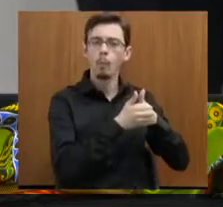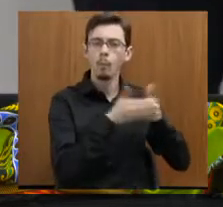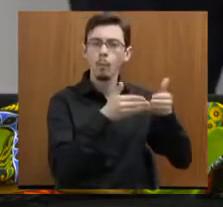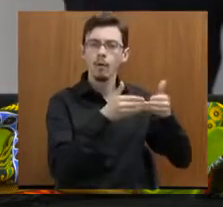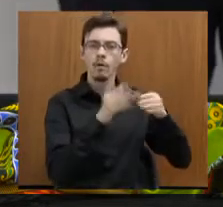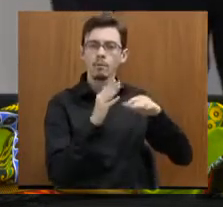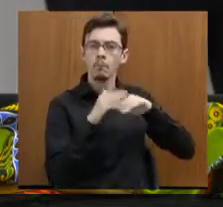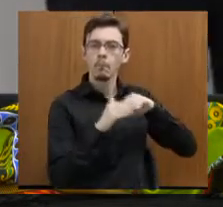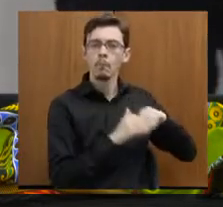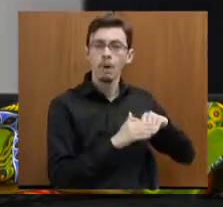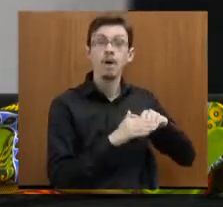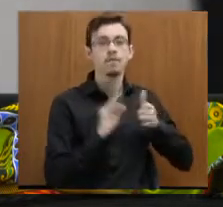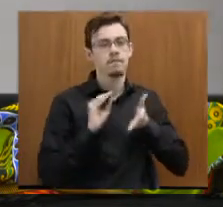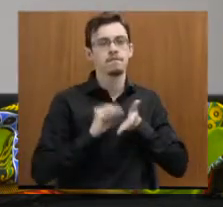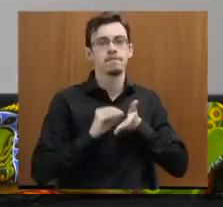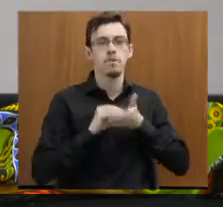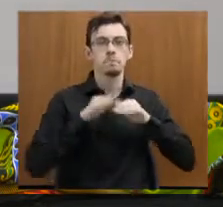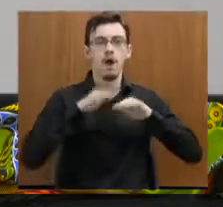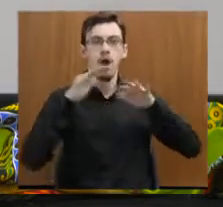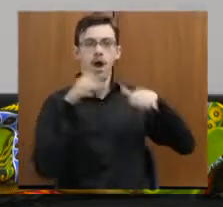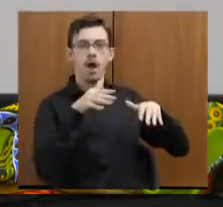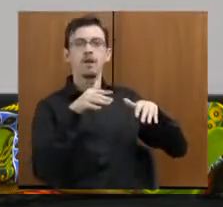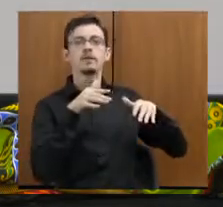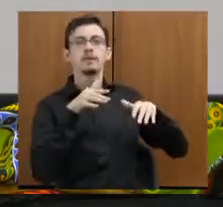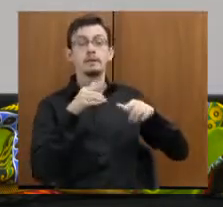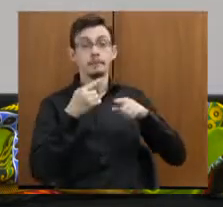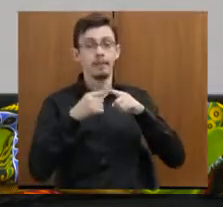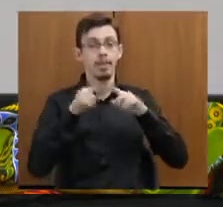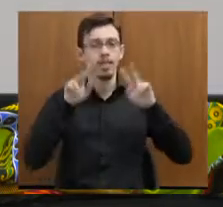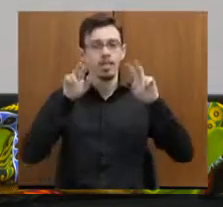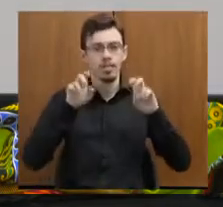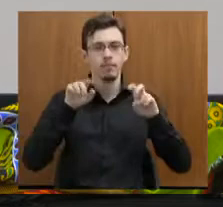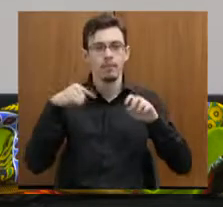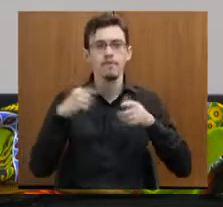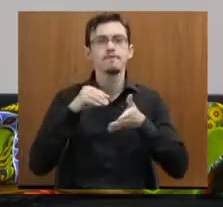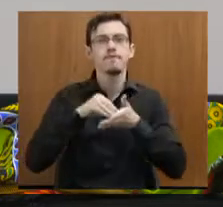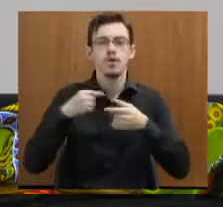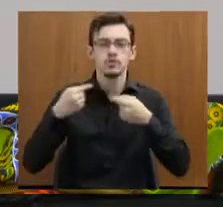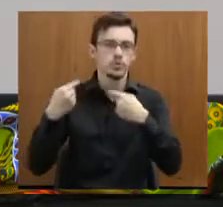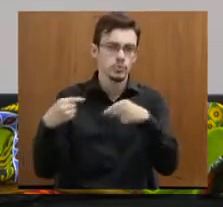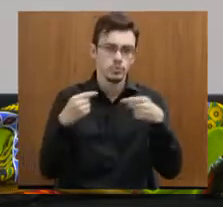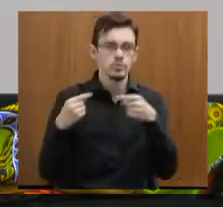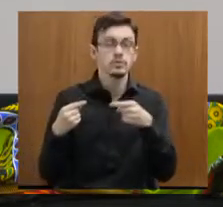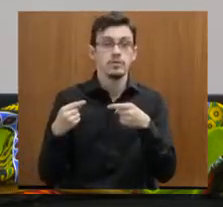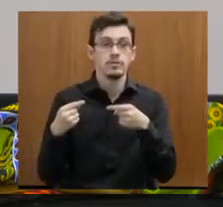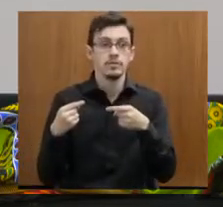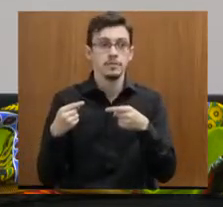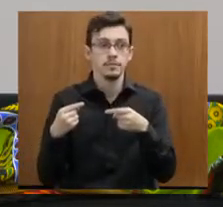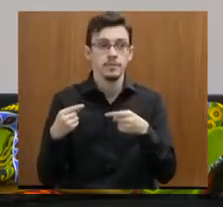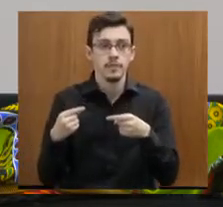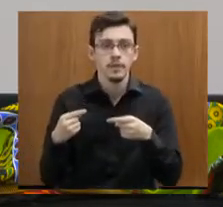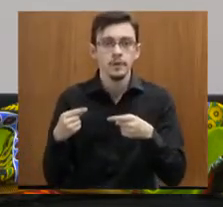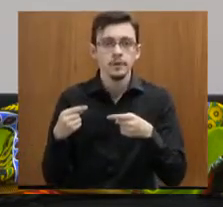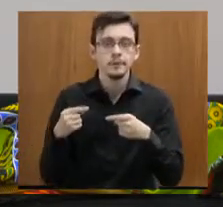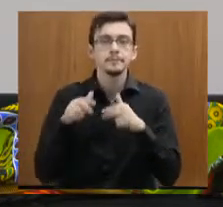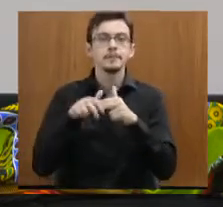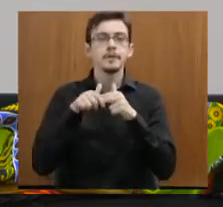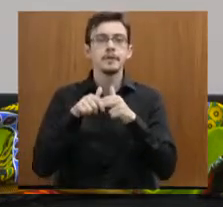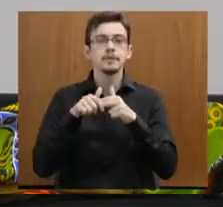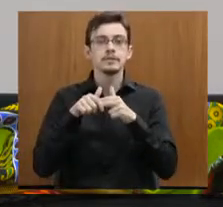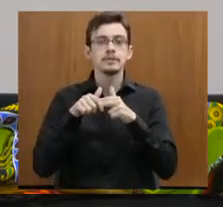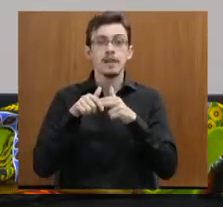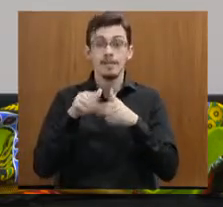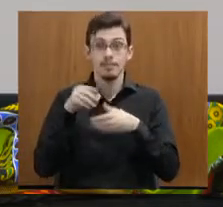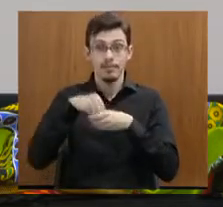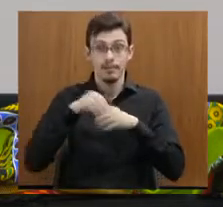como tema ainda é um indício de como esse tema da precisa ser debatido e inclusive sem inserido no cotidiano